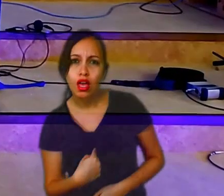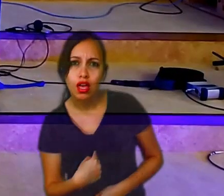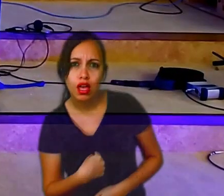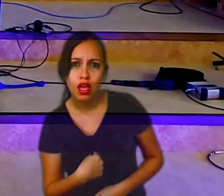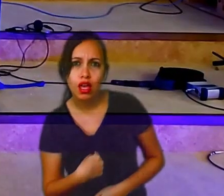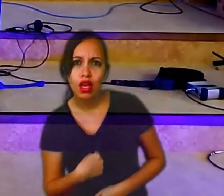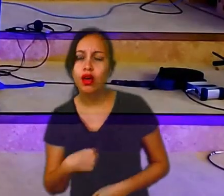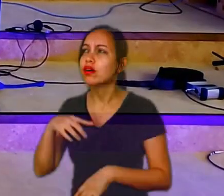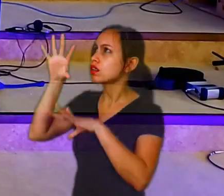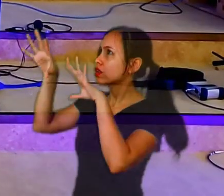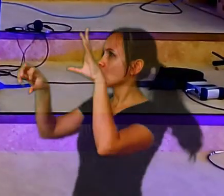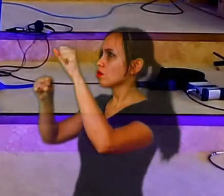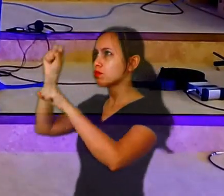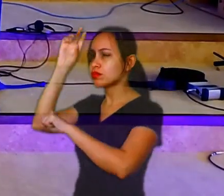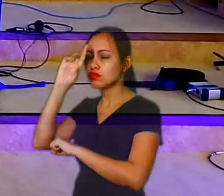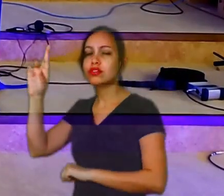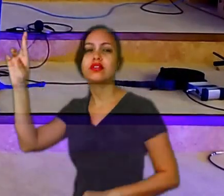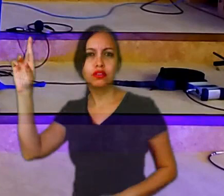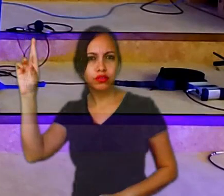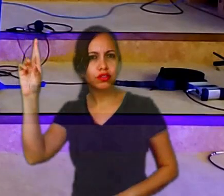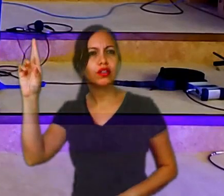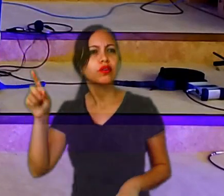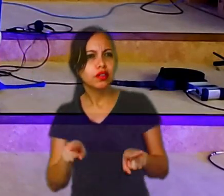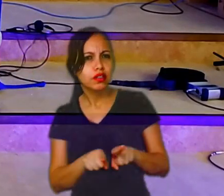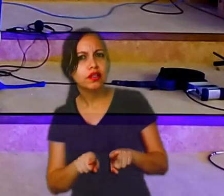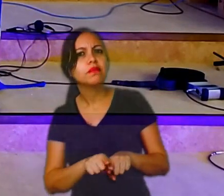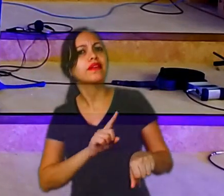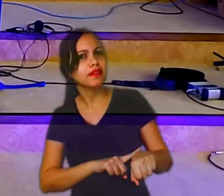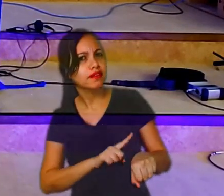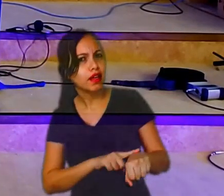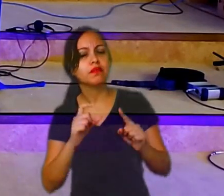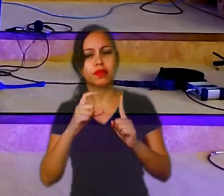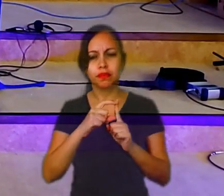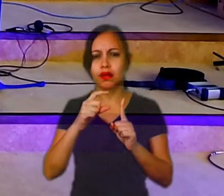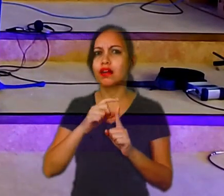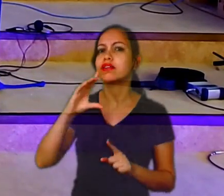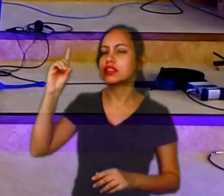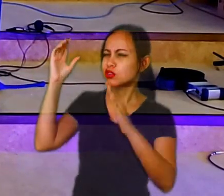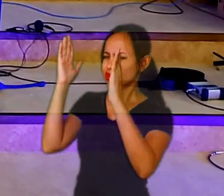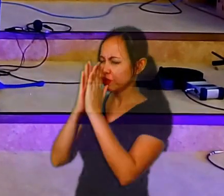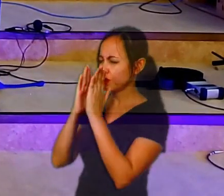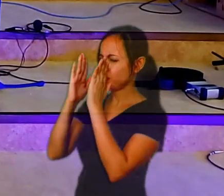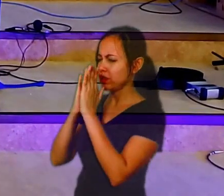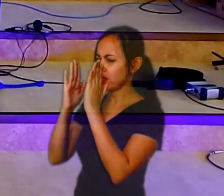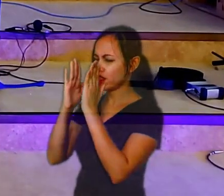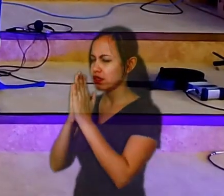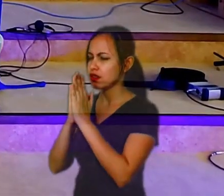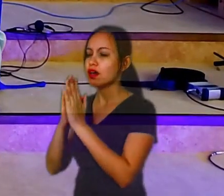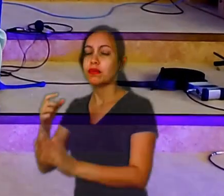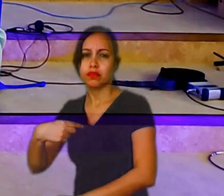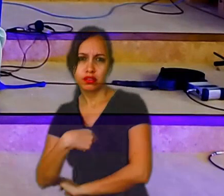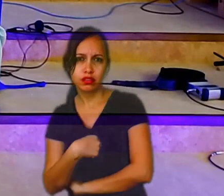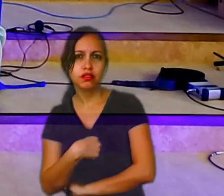Que eu busque ao Senhor, invista tempo na palavra de Deus, em oração, para